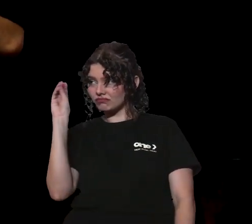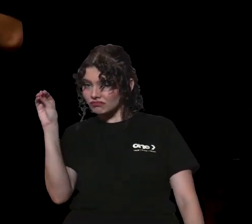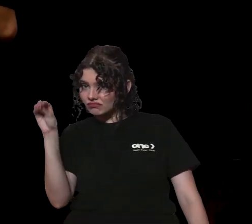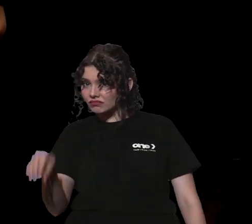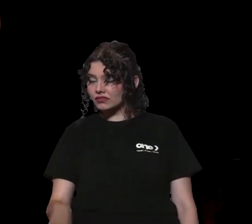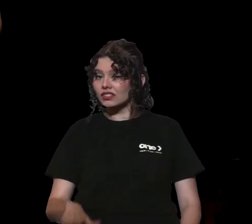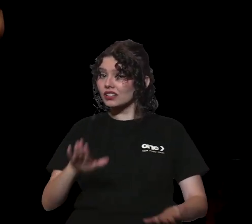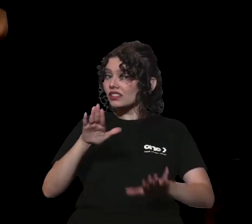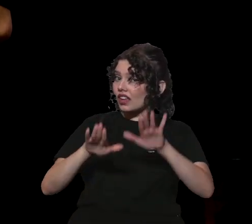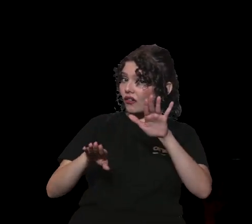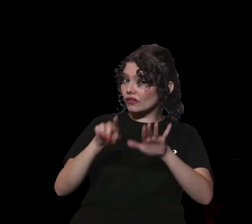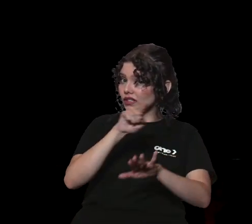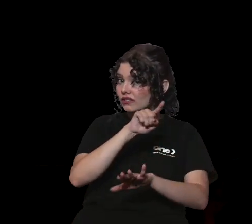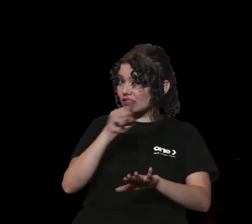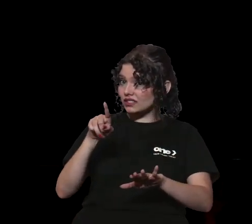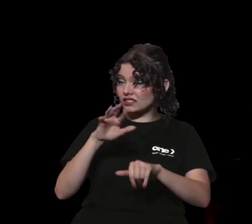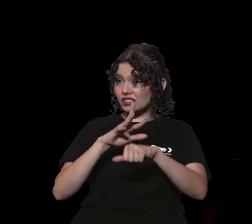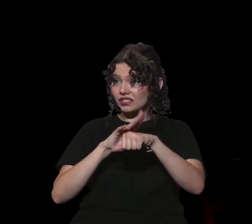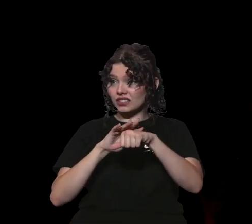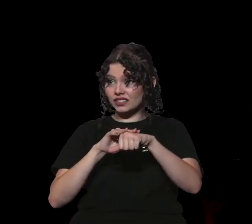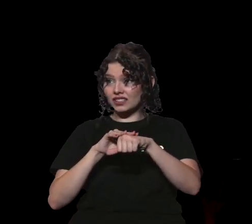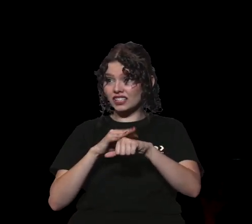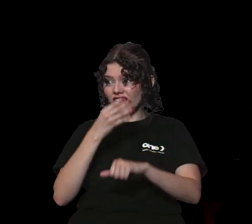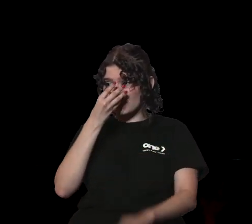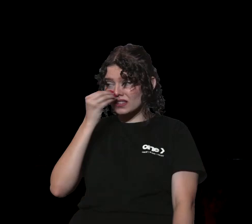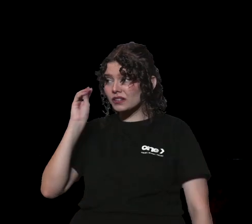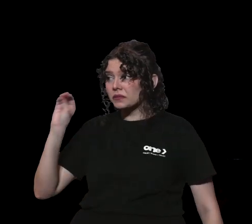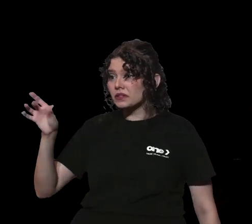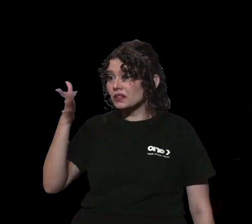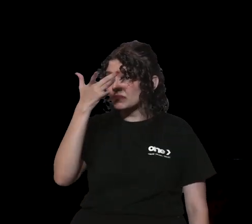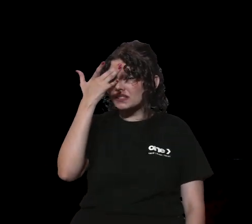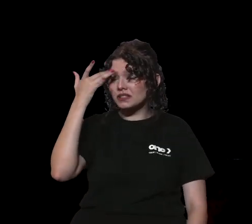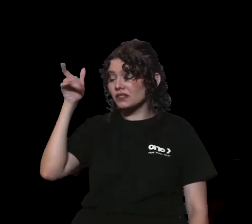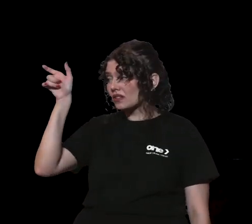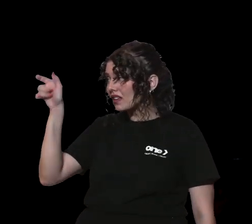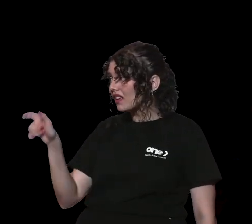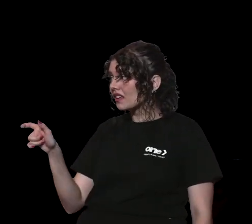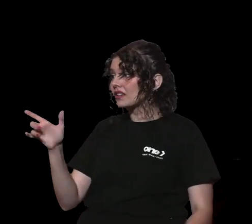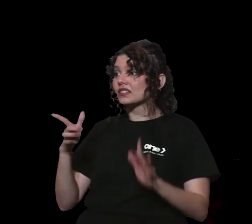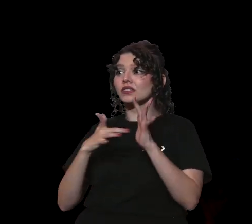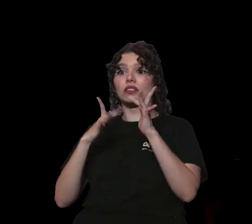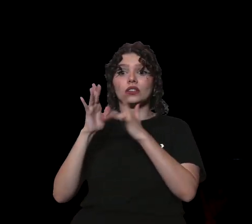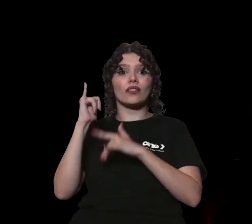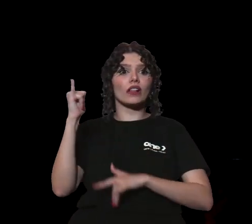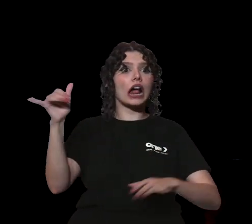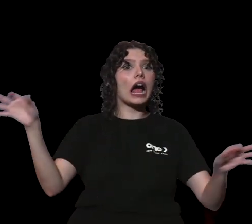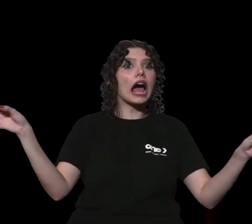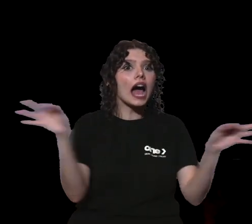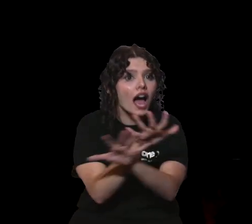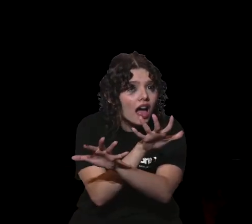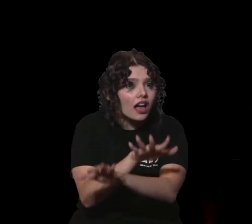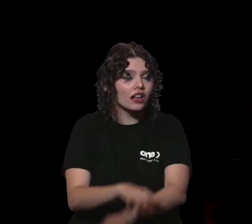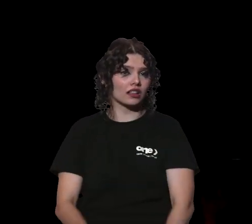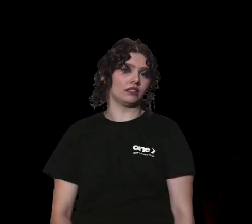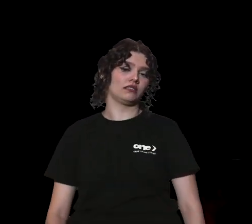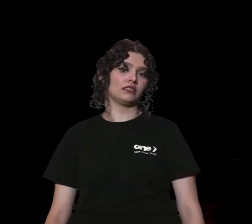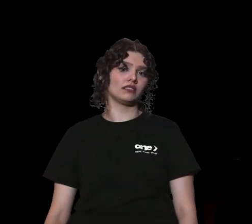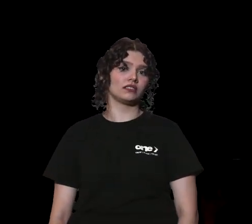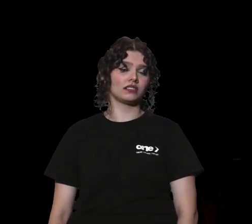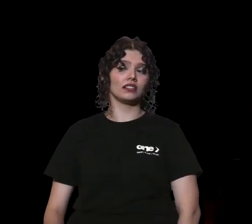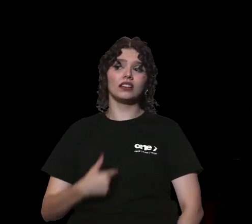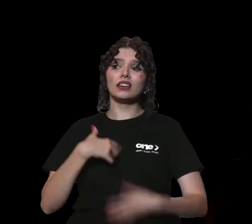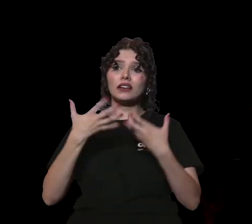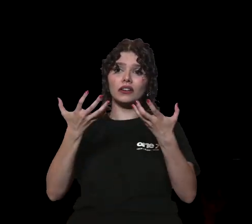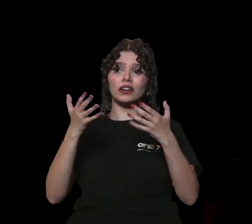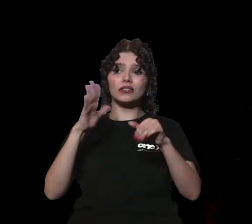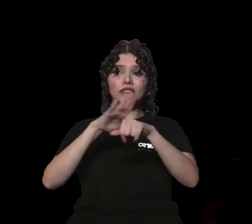Talvez você foi ferido e está ferindo as pessoas ao seu redor. Hoje Jesus está falando, chega, eu quero